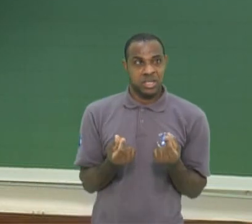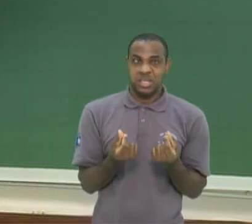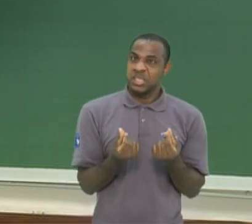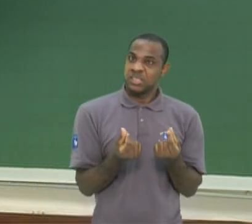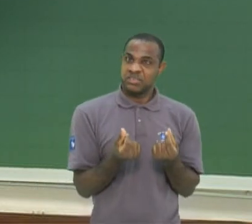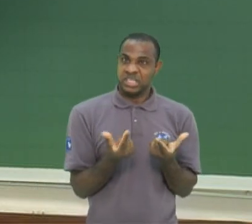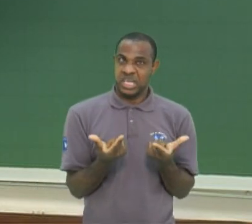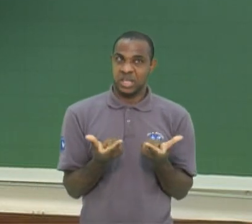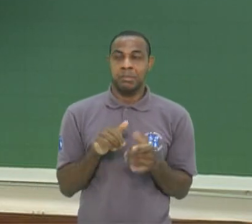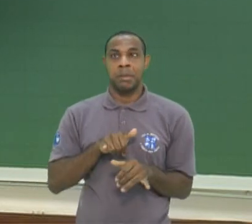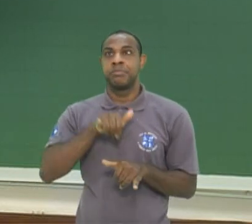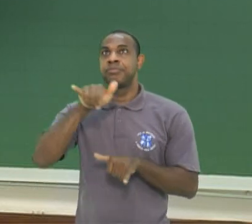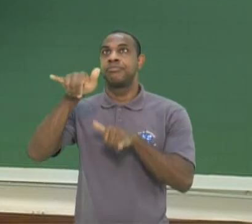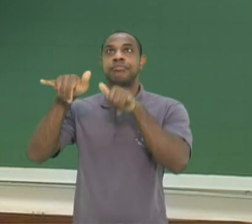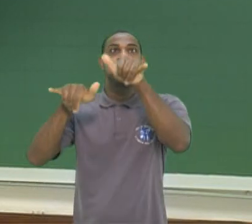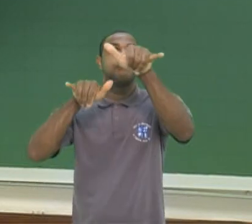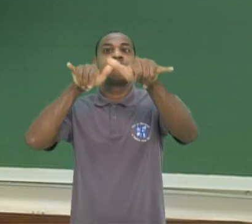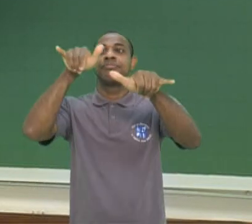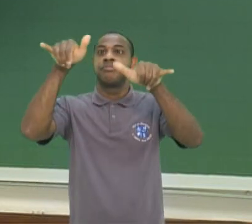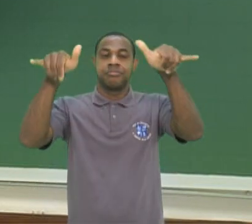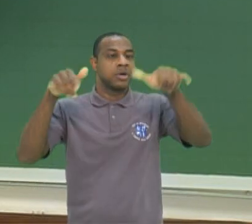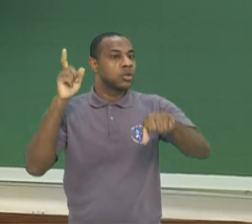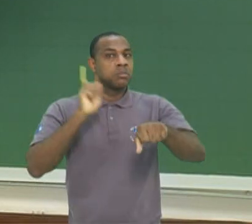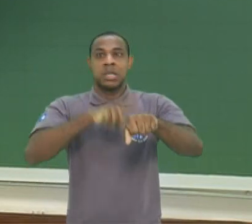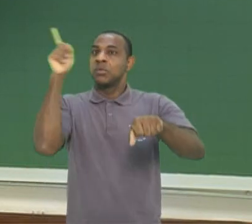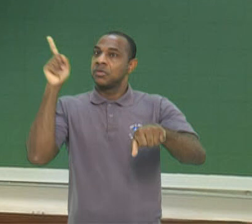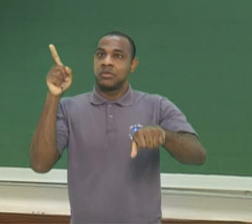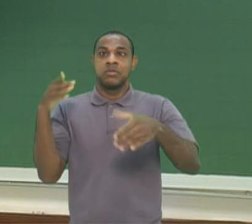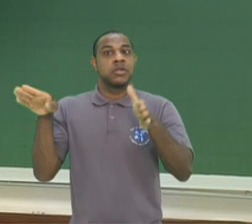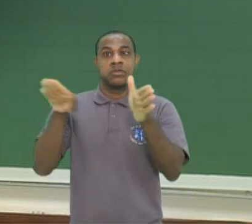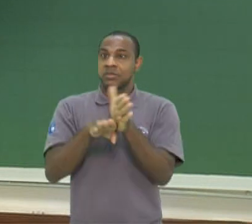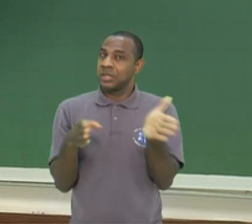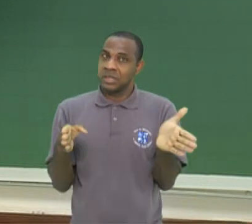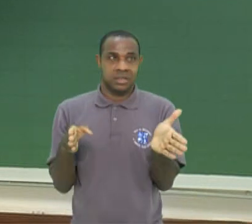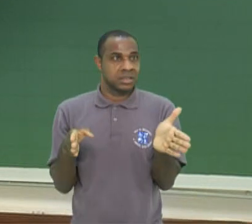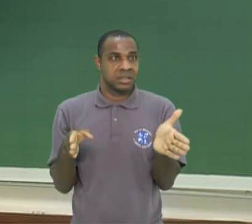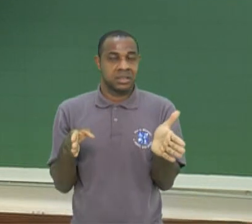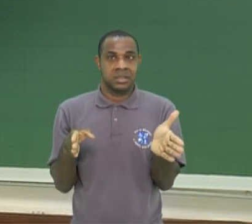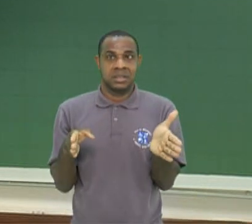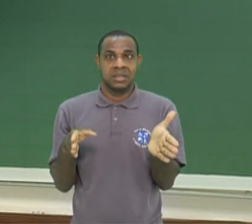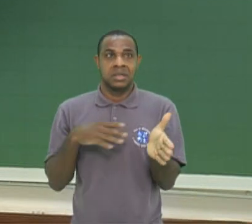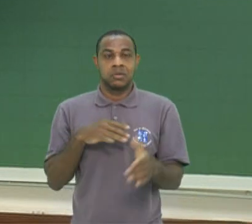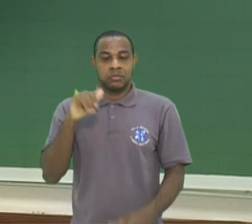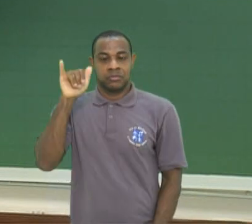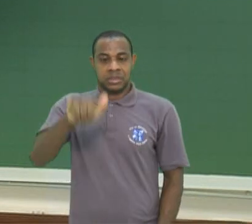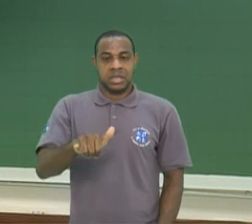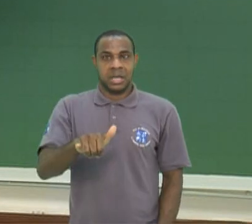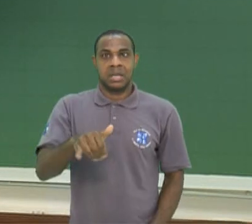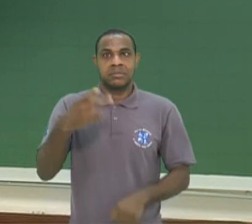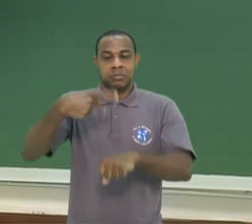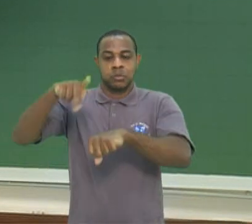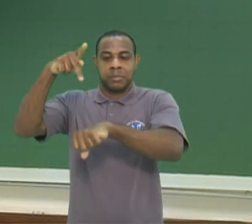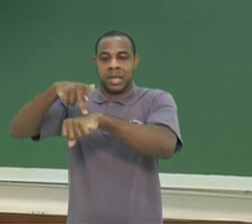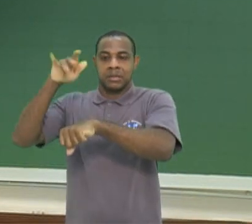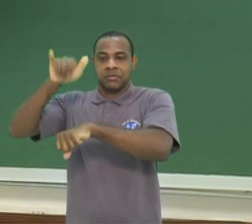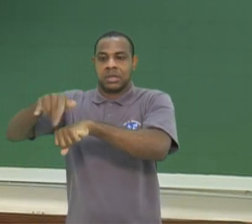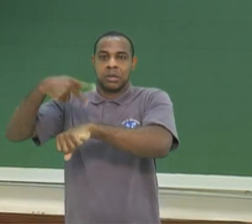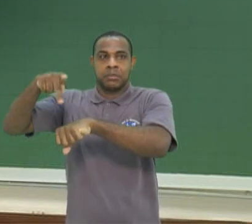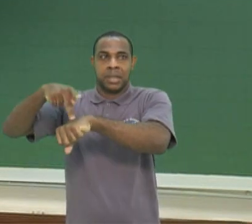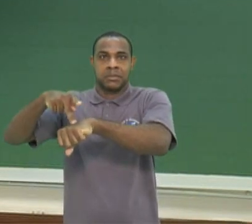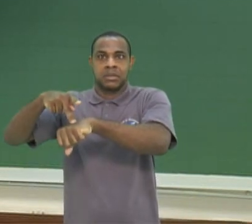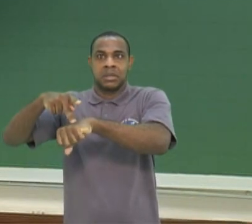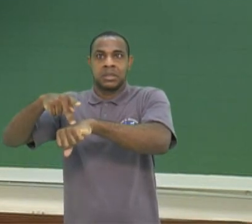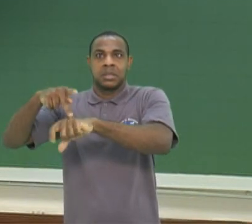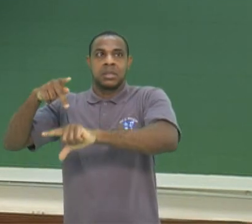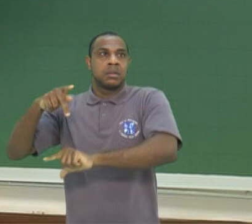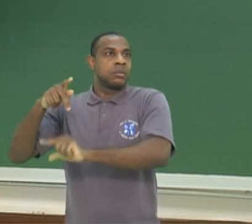um continente ao outro no mesmo dia, ou ainda de amanhecer num determinado país e no outro